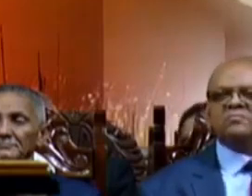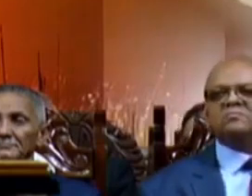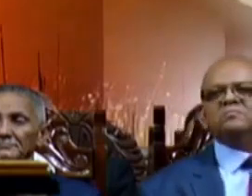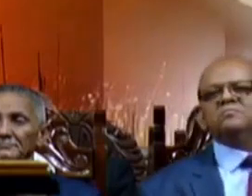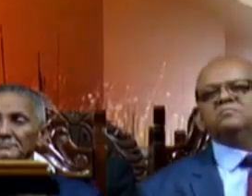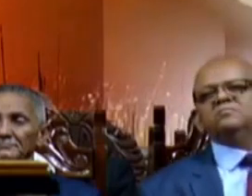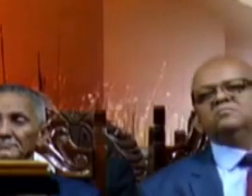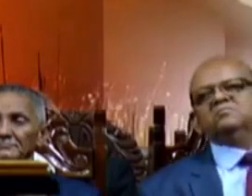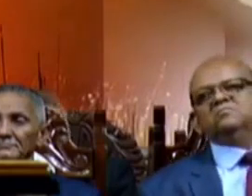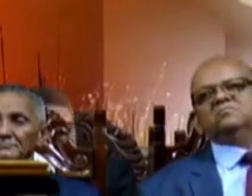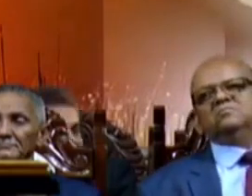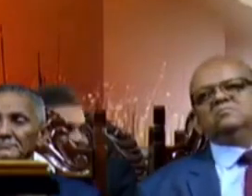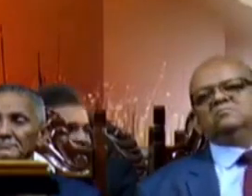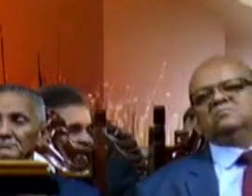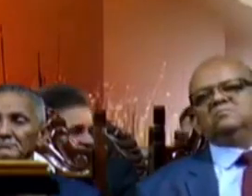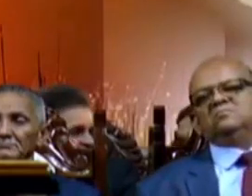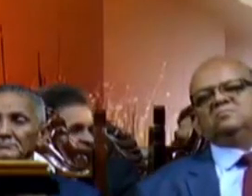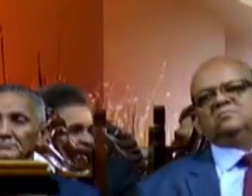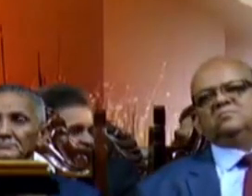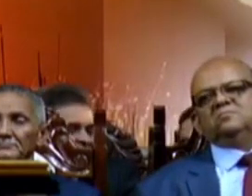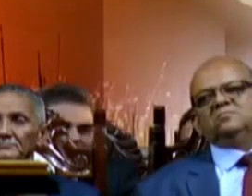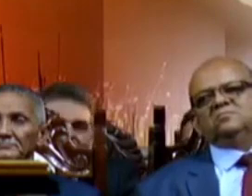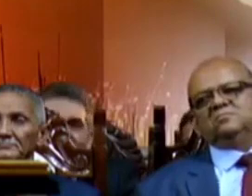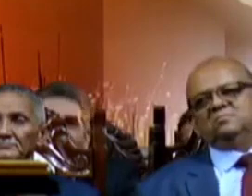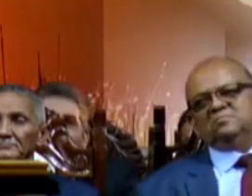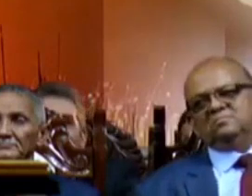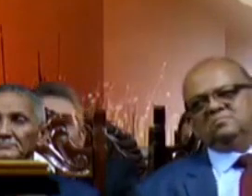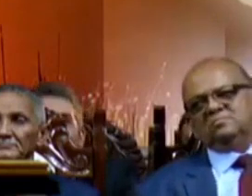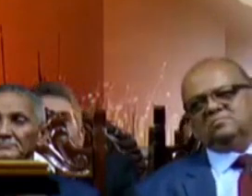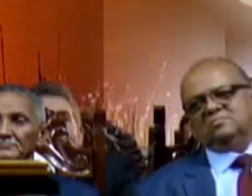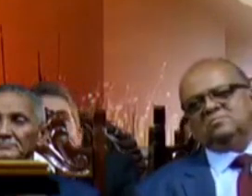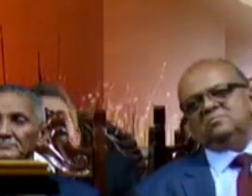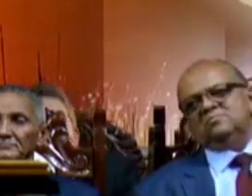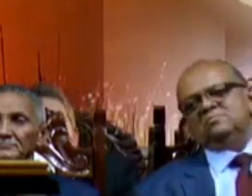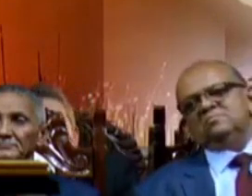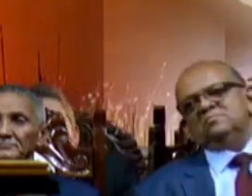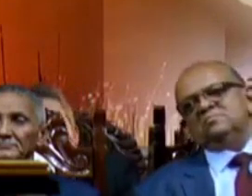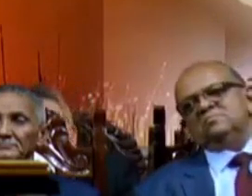que vai ter culto lá. Culto no deserto?